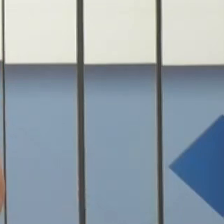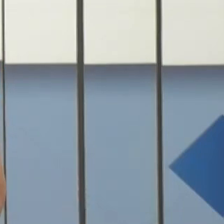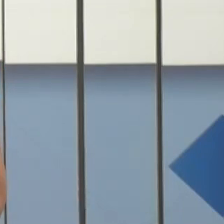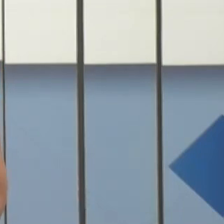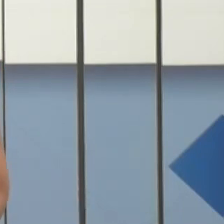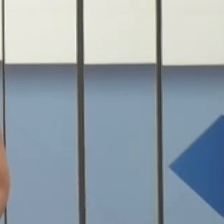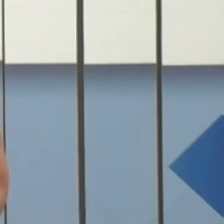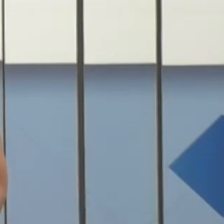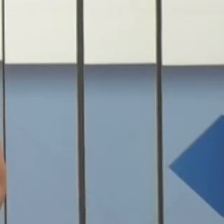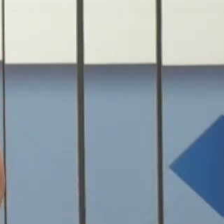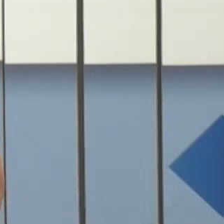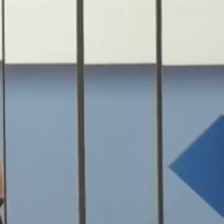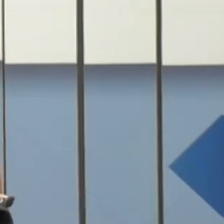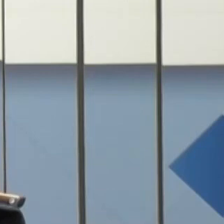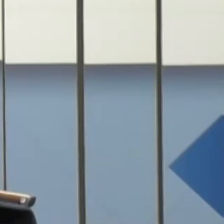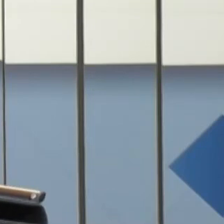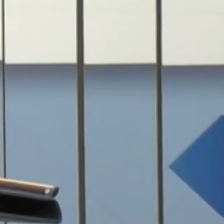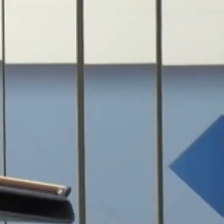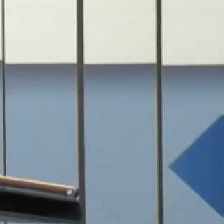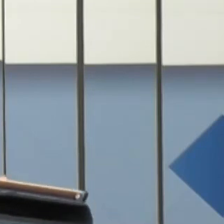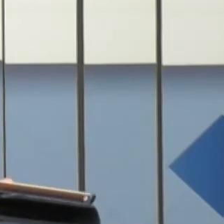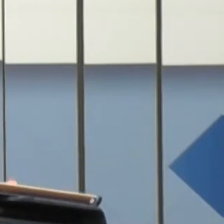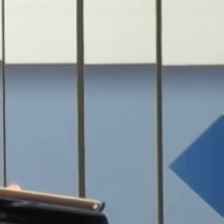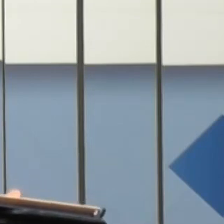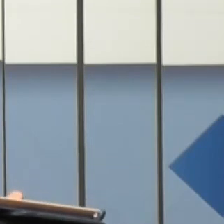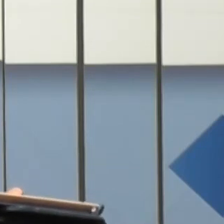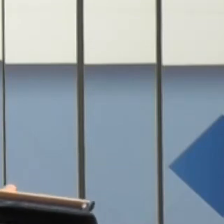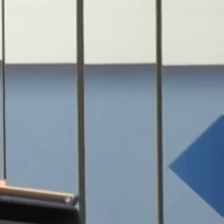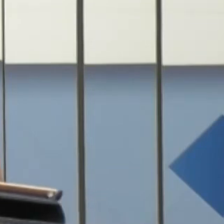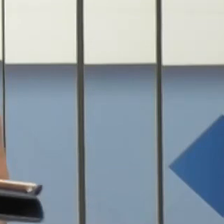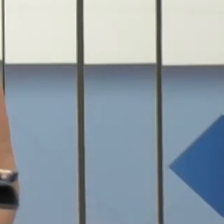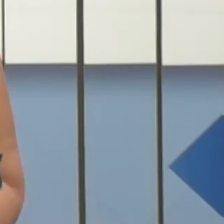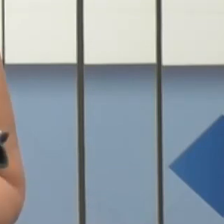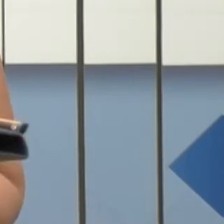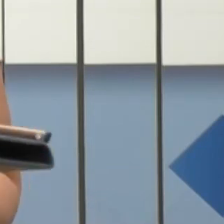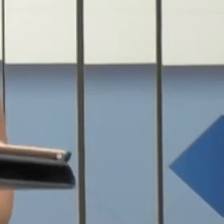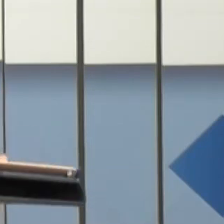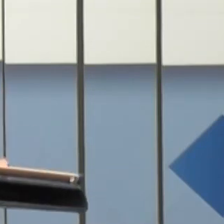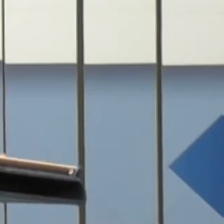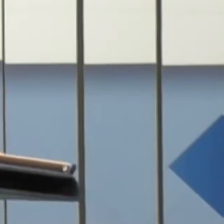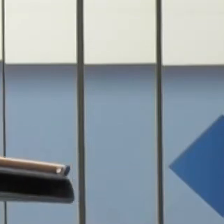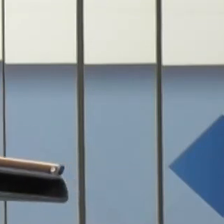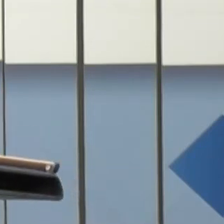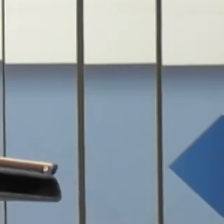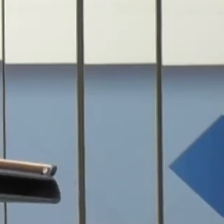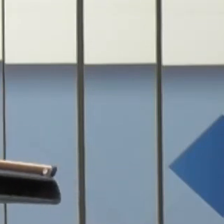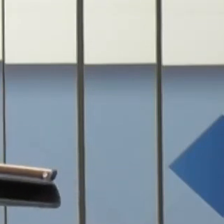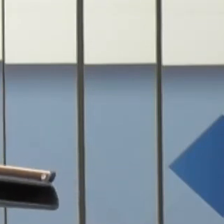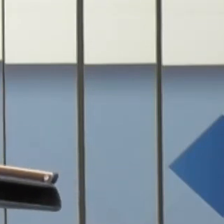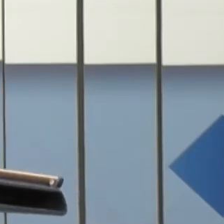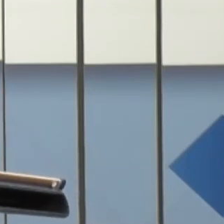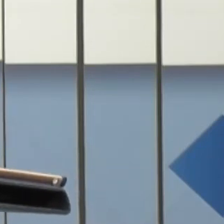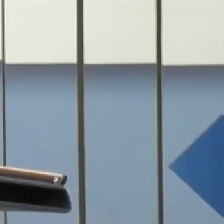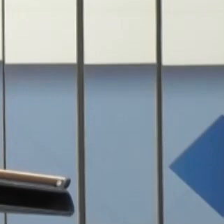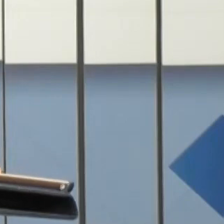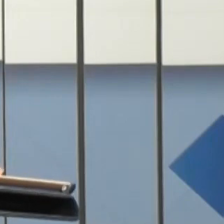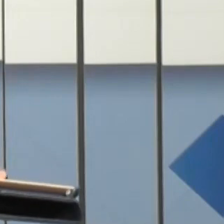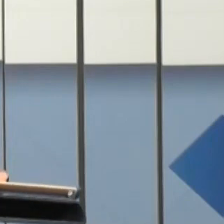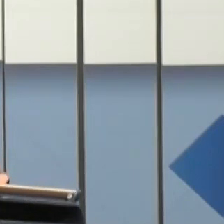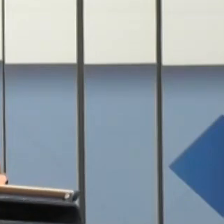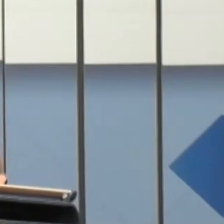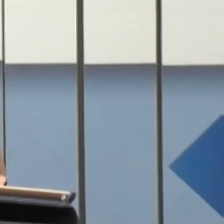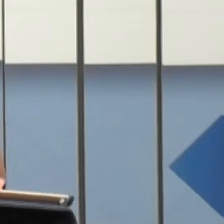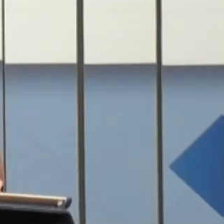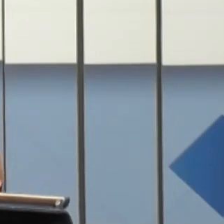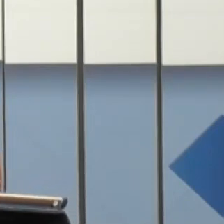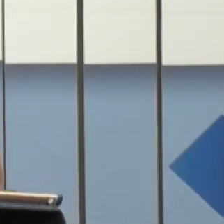educação, voltado aos direitos dos animais, voltado ao esporte. Então, hoje tem essa roda de conversa, esse ciclo com